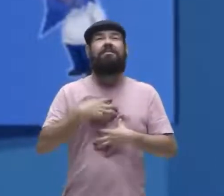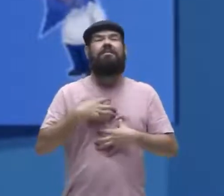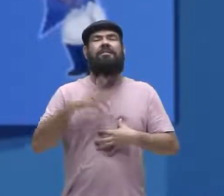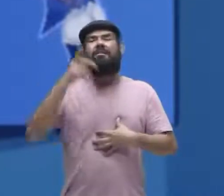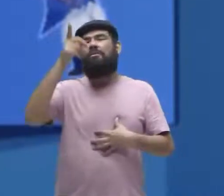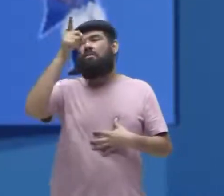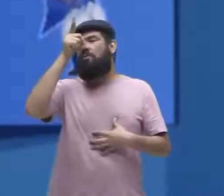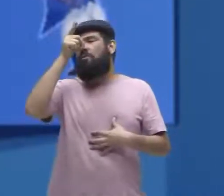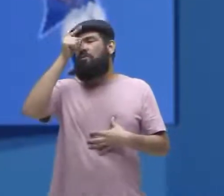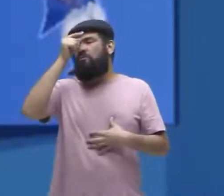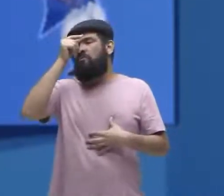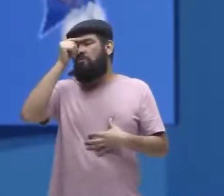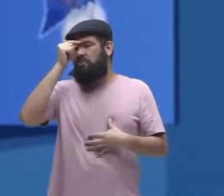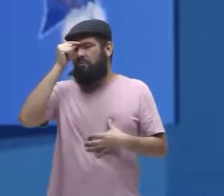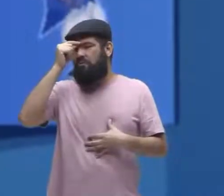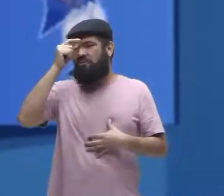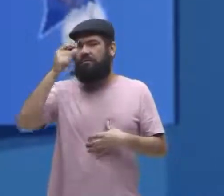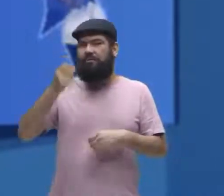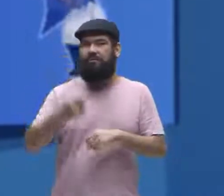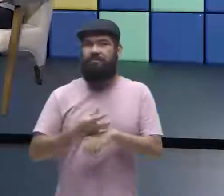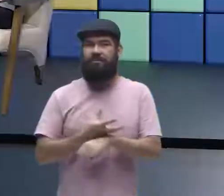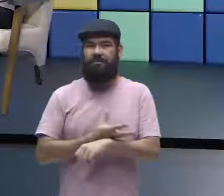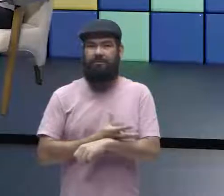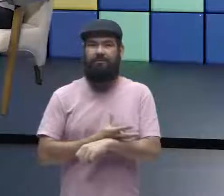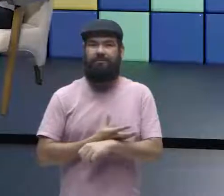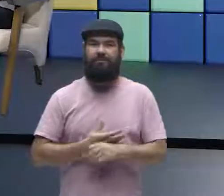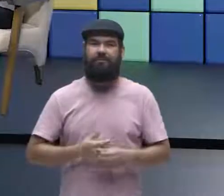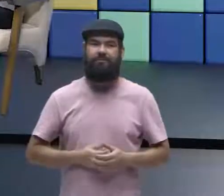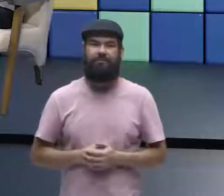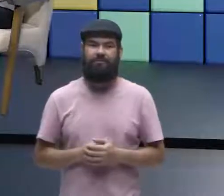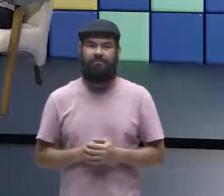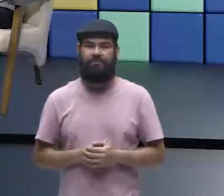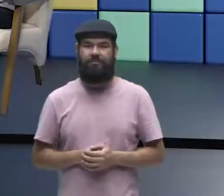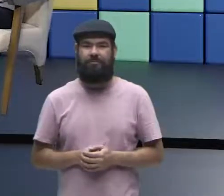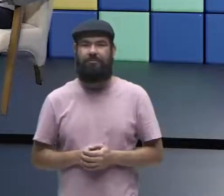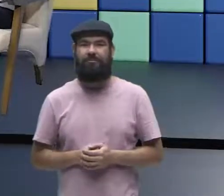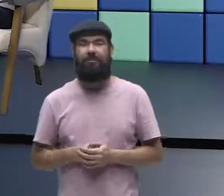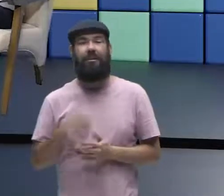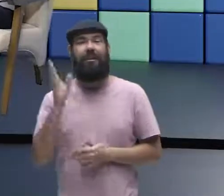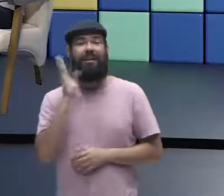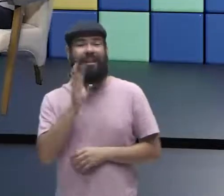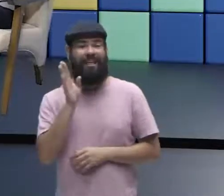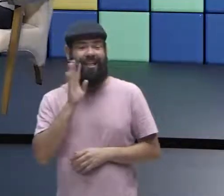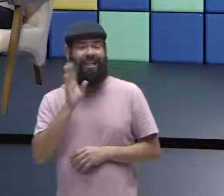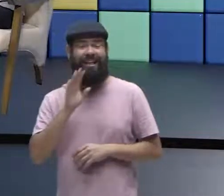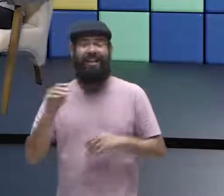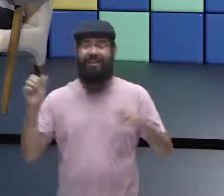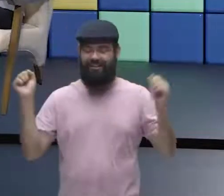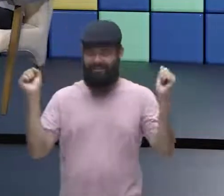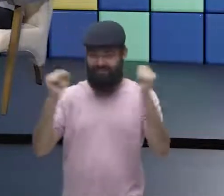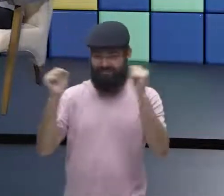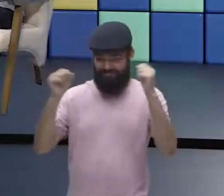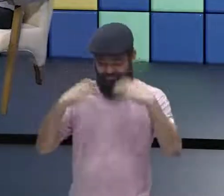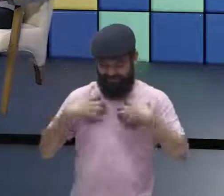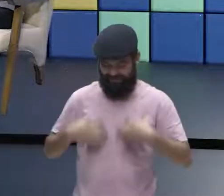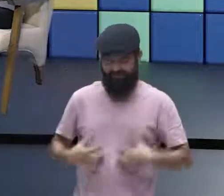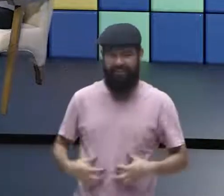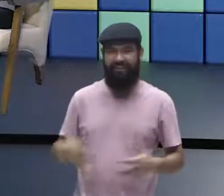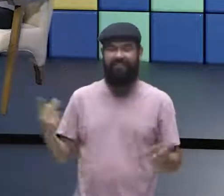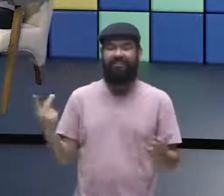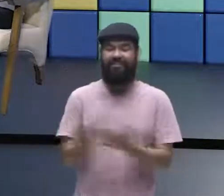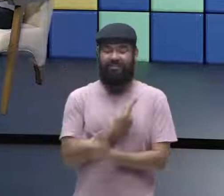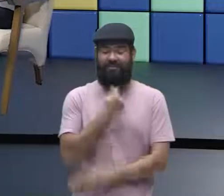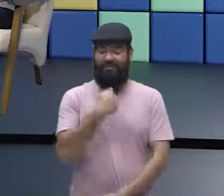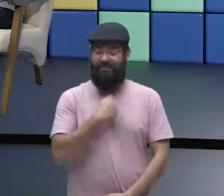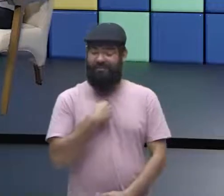ali externalizando aquela emoção. Esse negócio da atividade física é legal. Vou contar uma situação que aconteceu comigo. Só que assim, nós